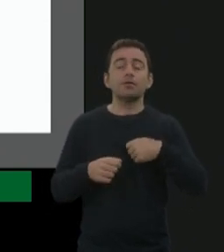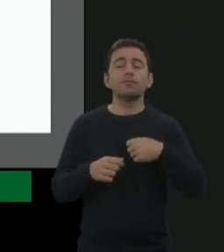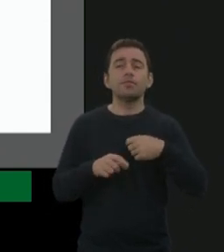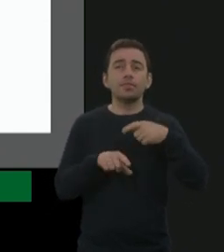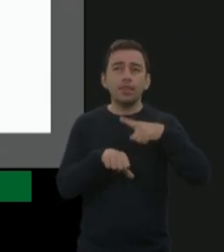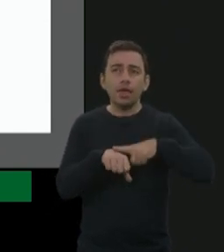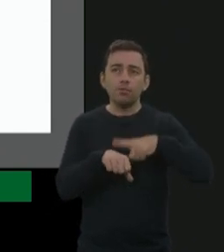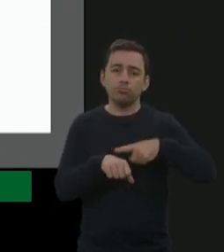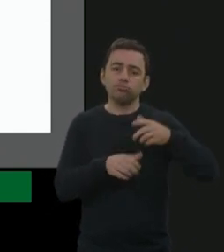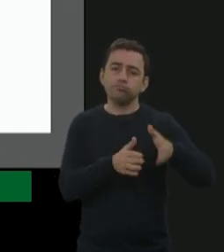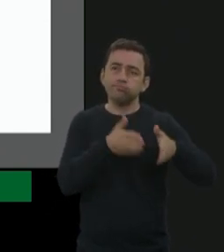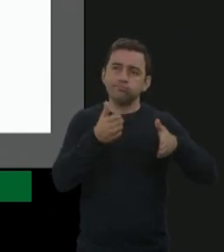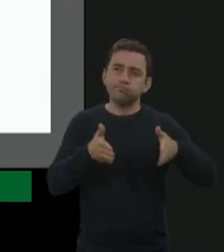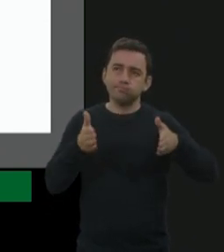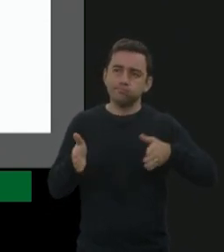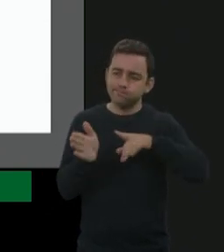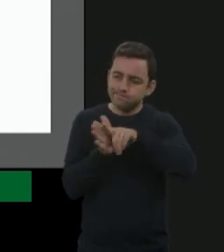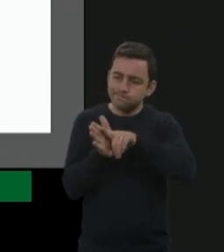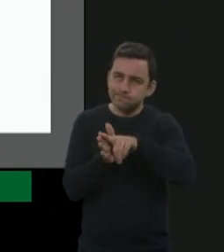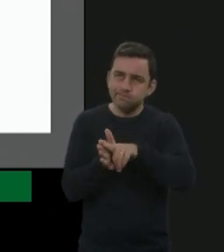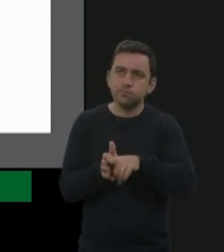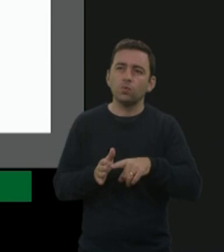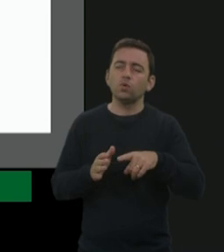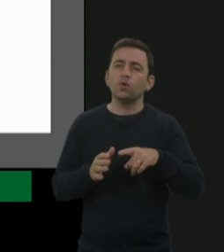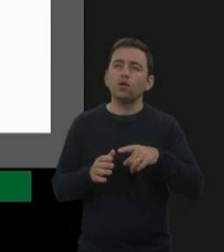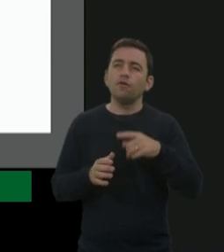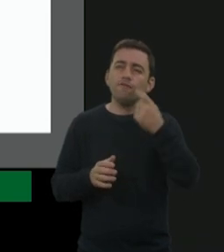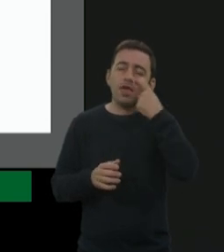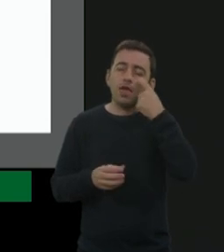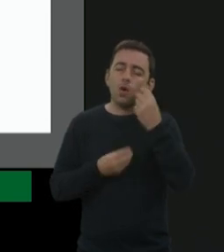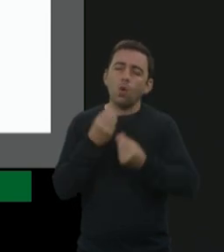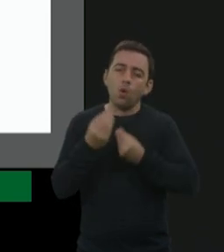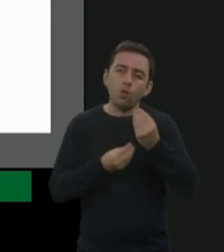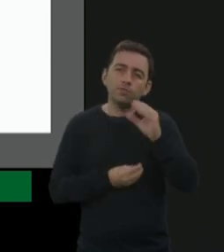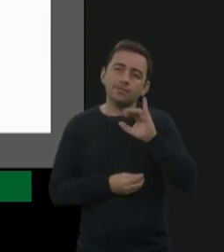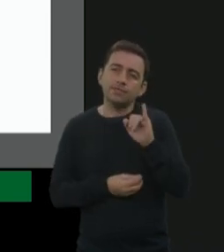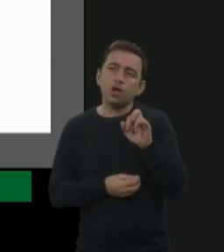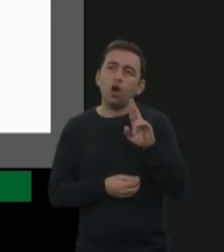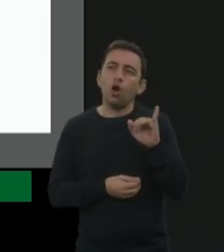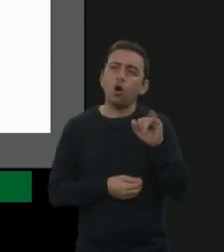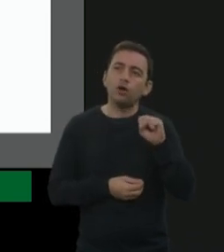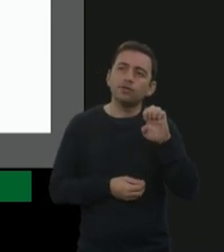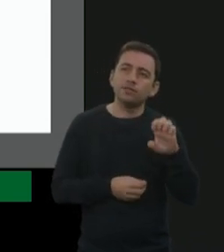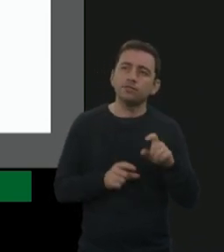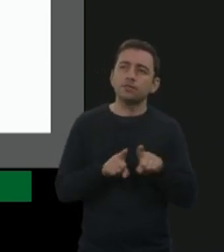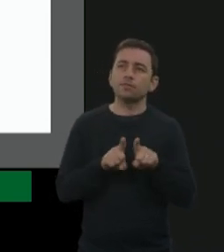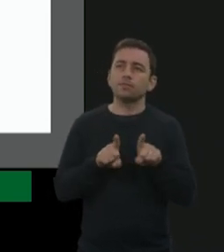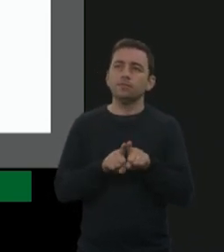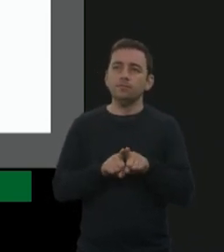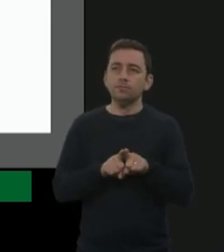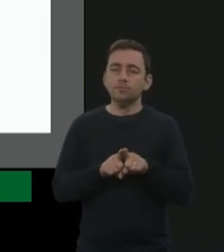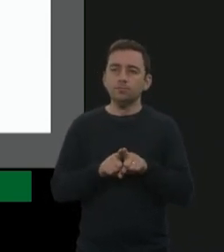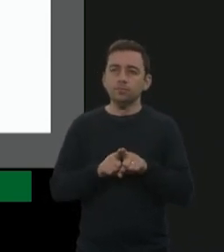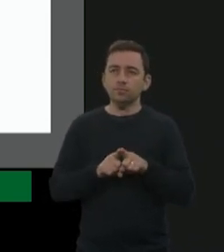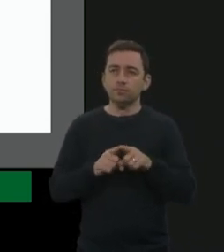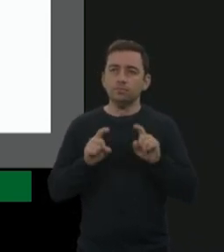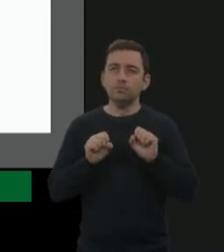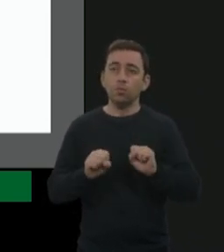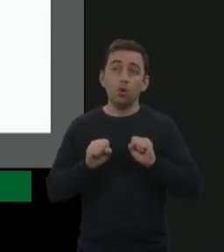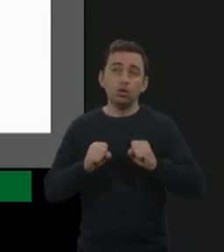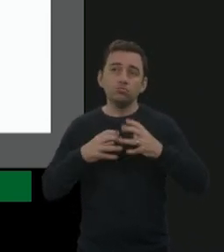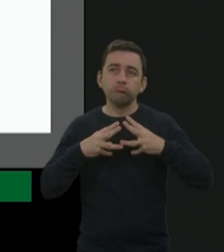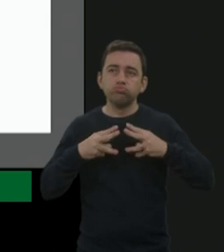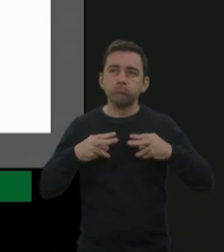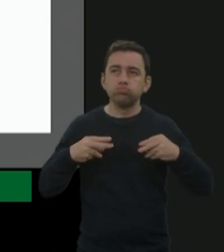hepáticas, ter uma elastografia com ultrassom para ver evolução para cirrose. Tá? No processo de degeneração, eu posso ter demência,